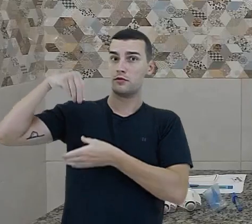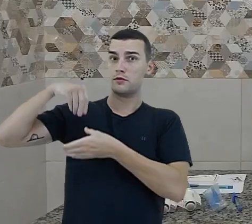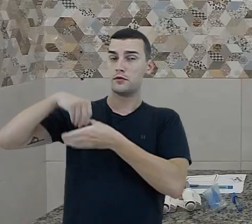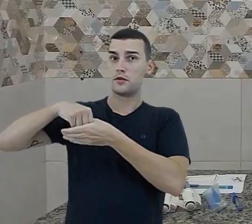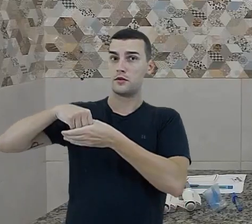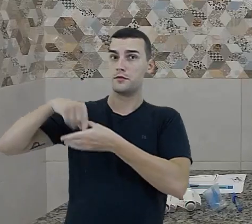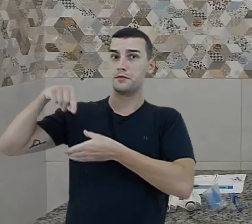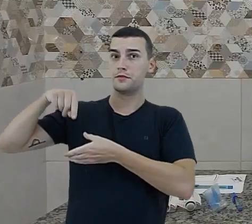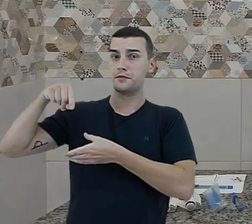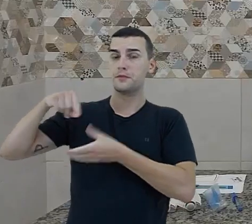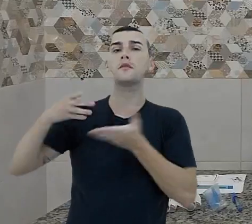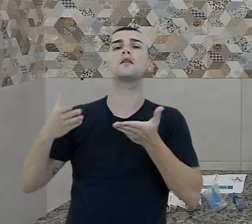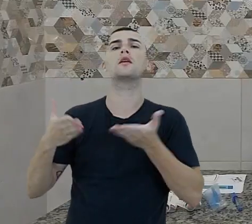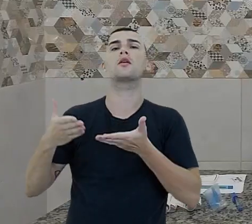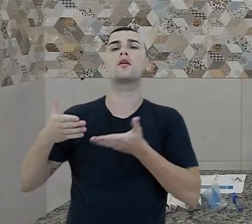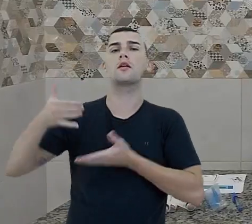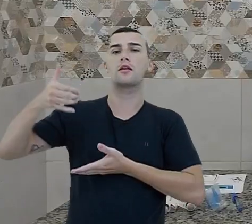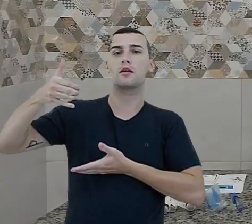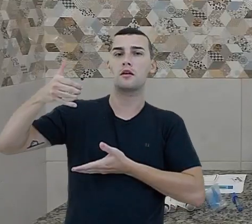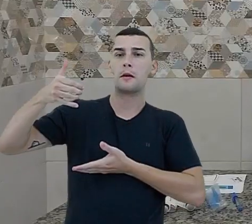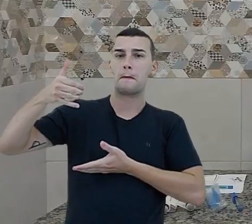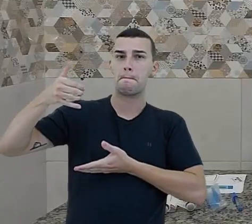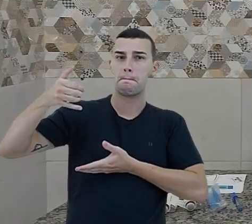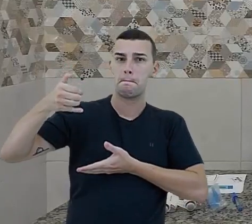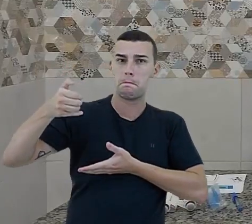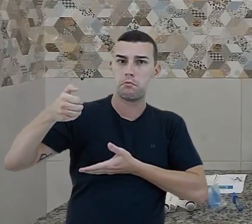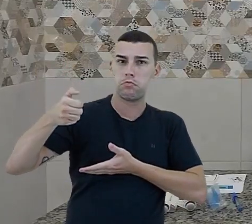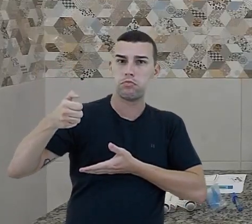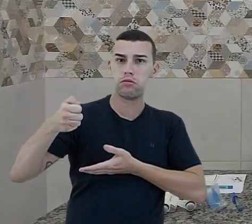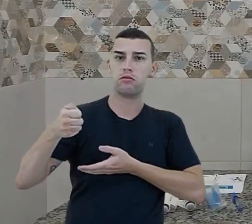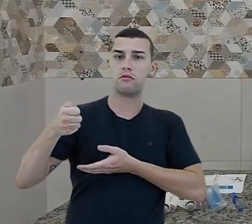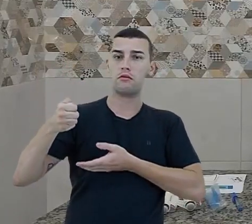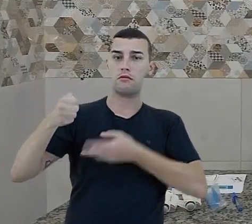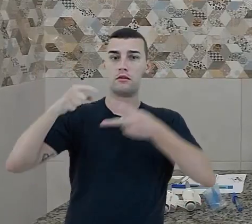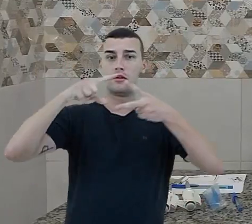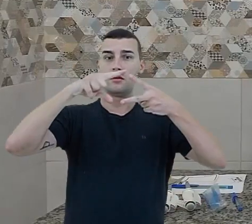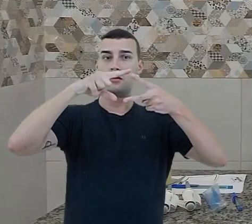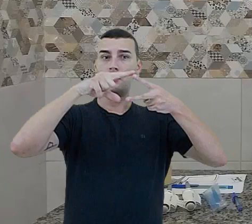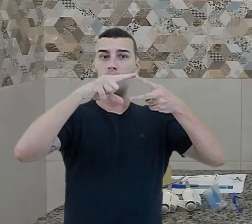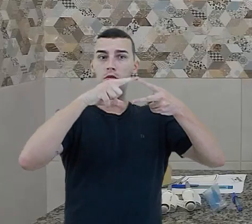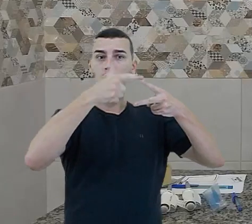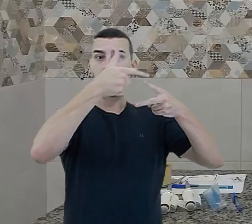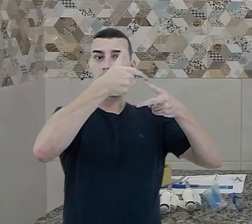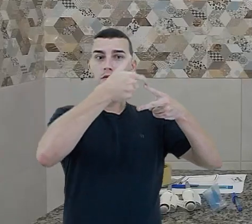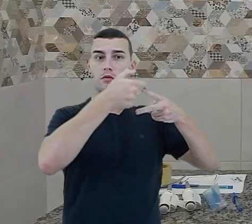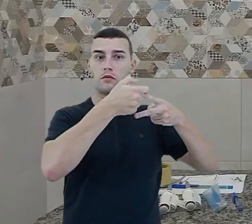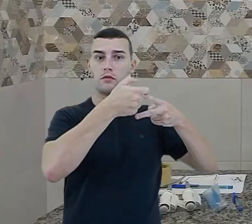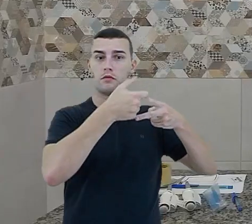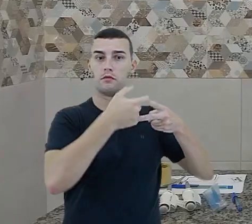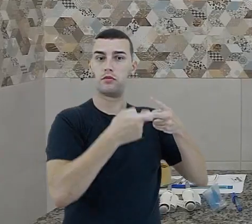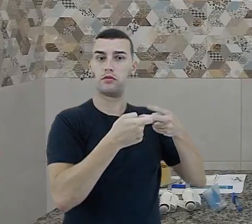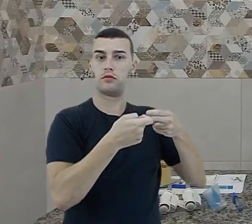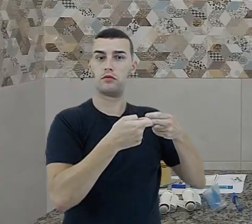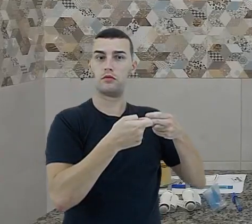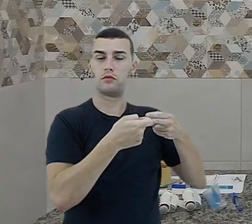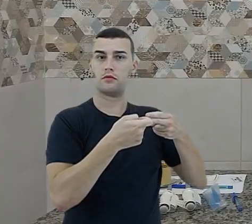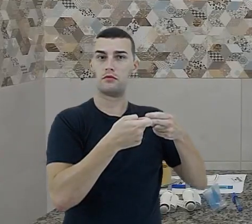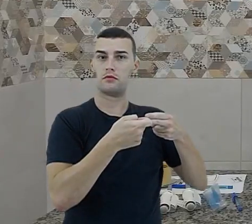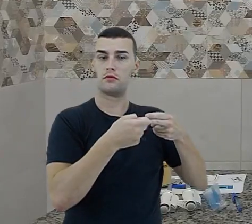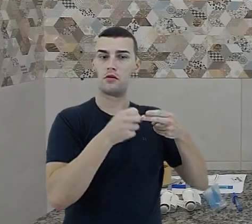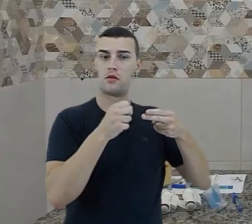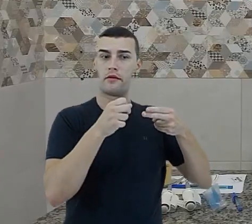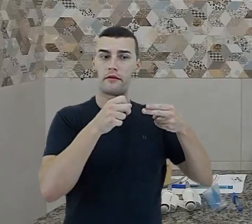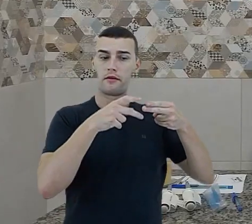interior desse recipiente e agora eu aperto completamente esse pistão. Então, primeiro andar, segundo